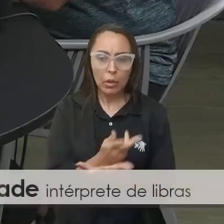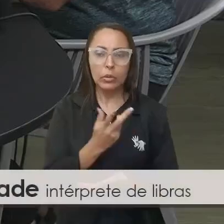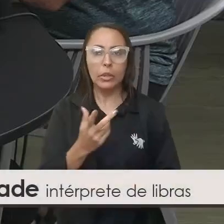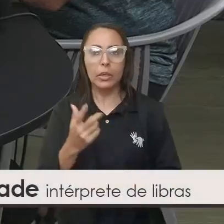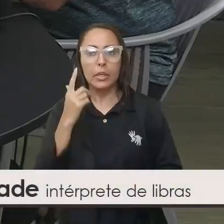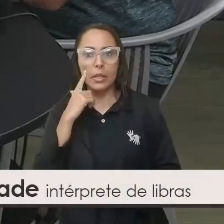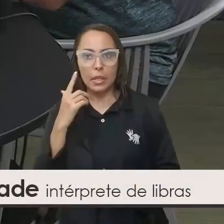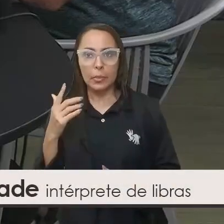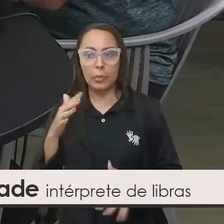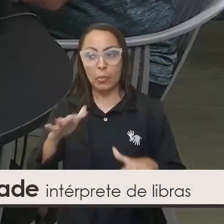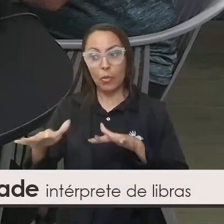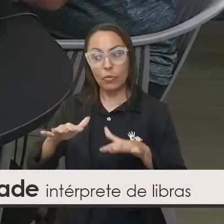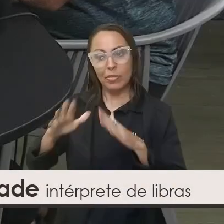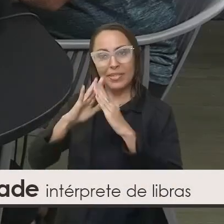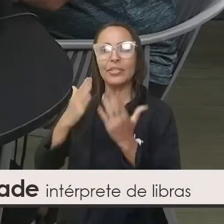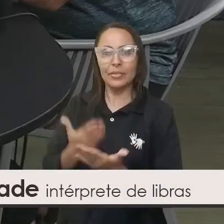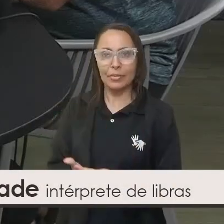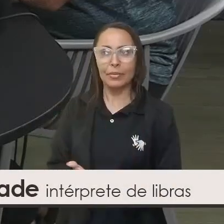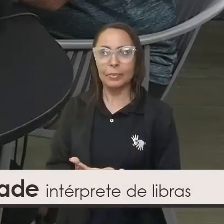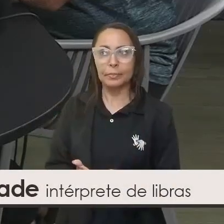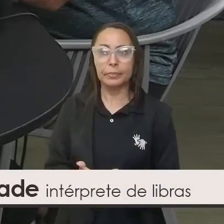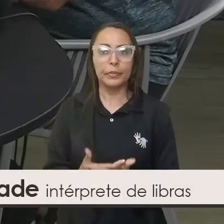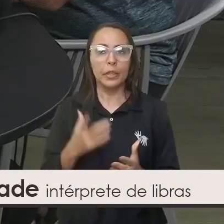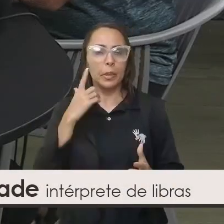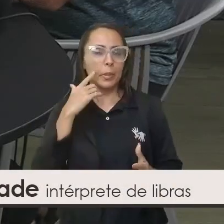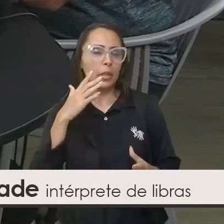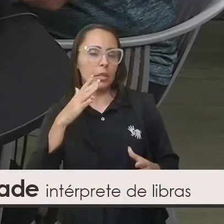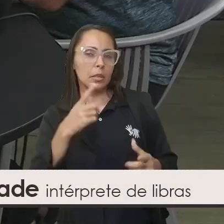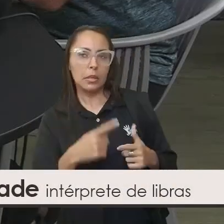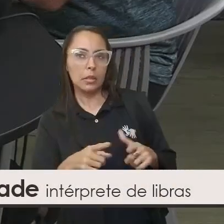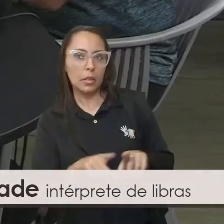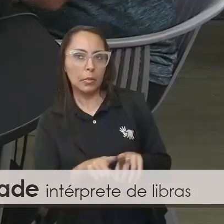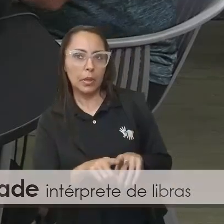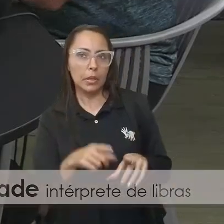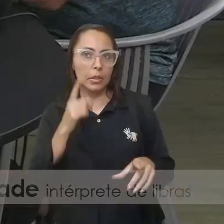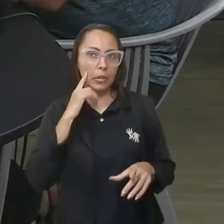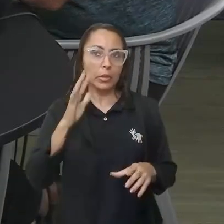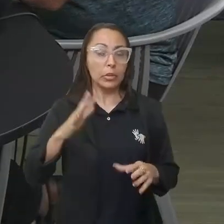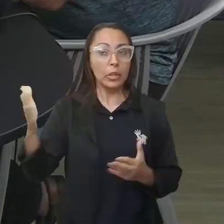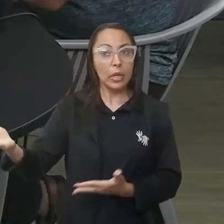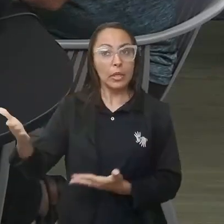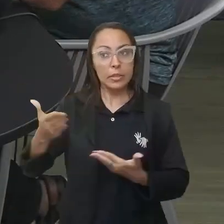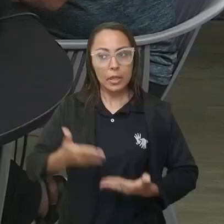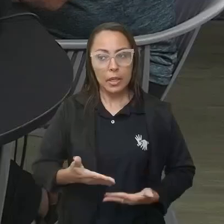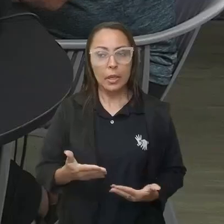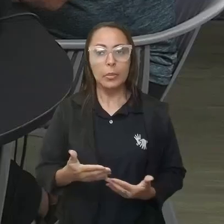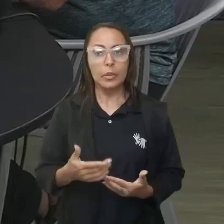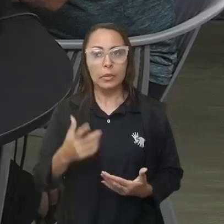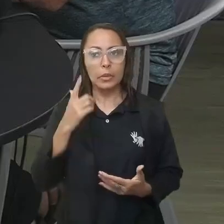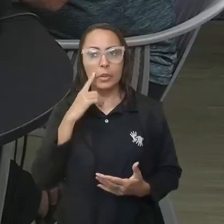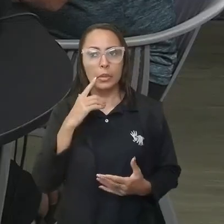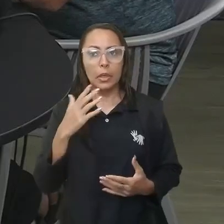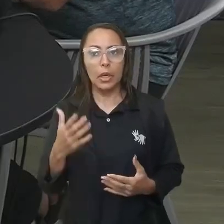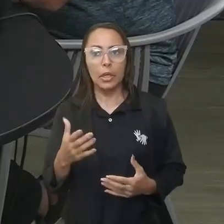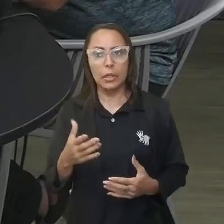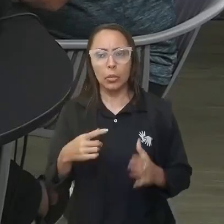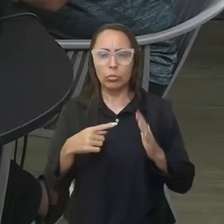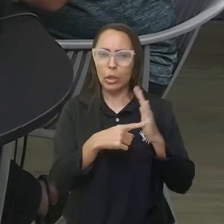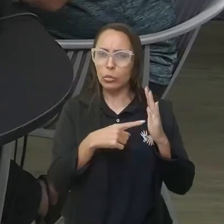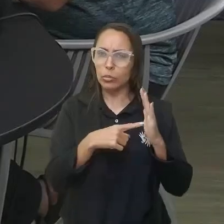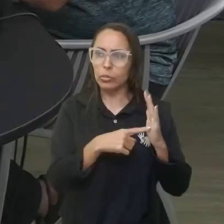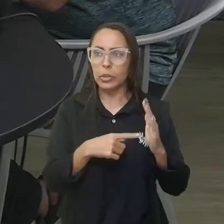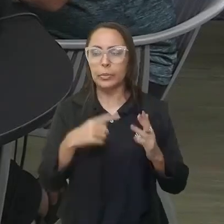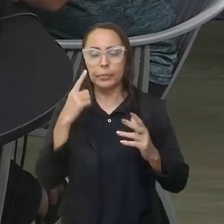Mobilizar a escola, né? Isso. Porque também não é assim, né? A gente recebe, eventualmente, denúncias